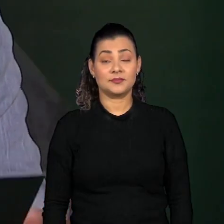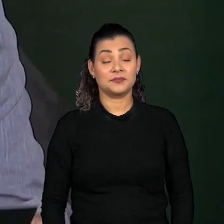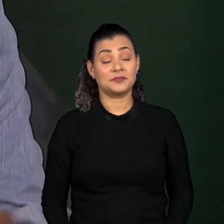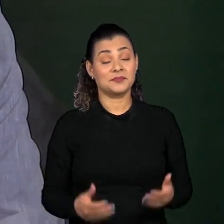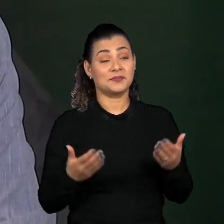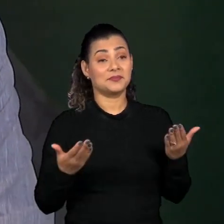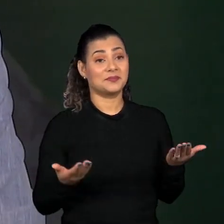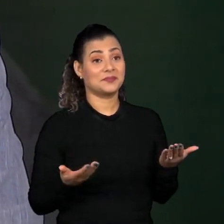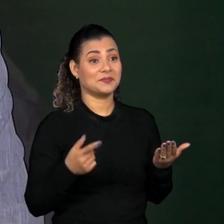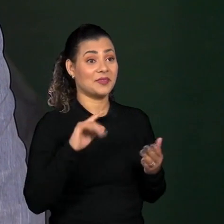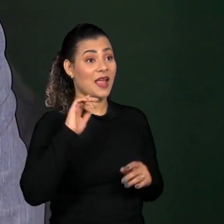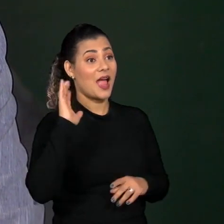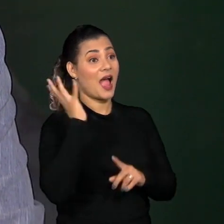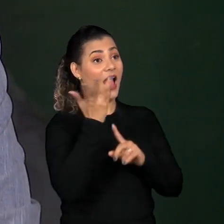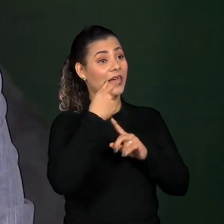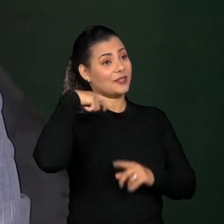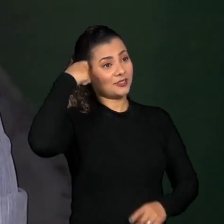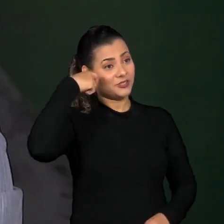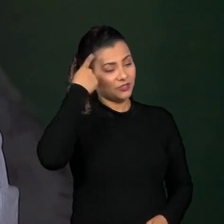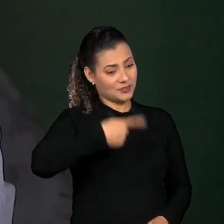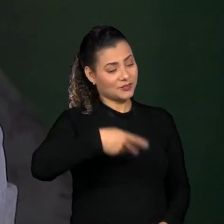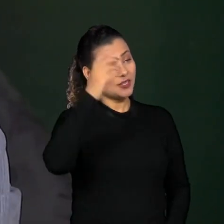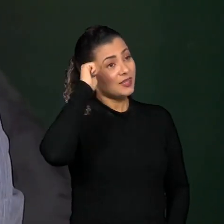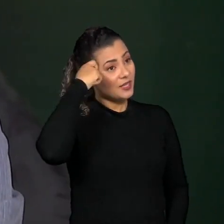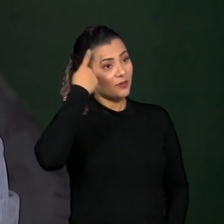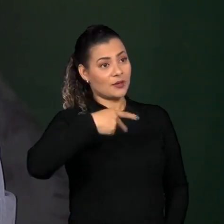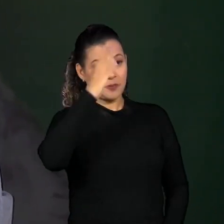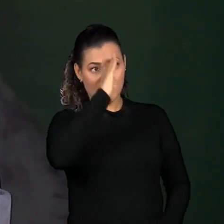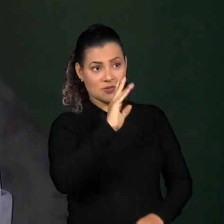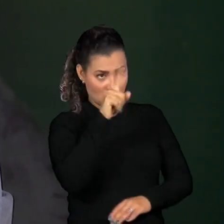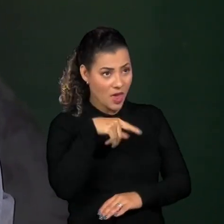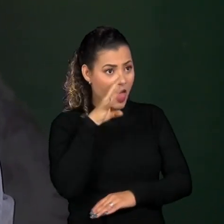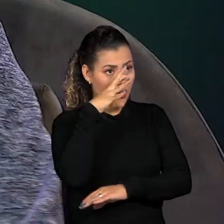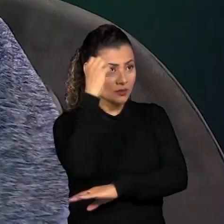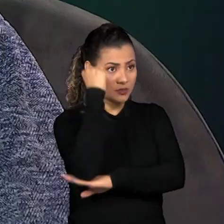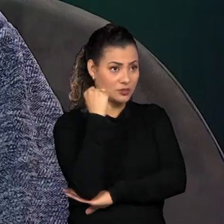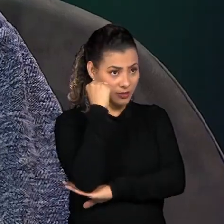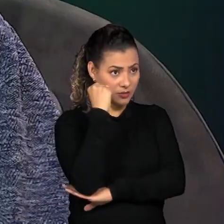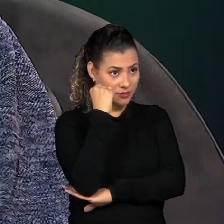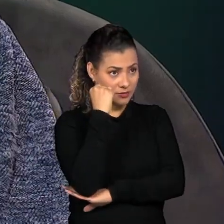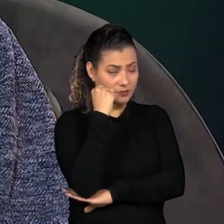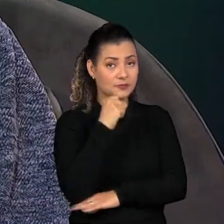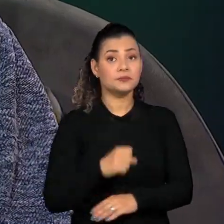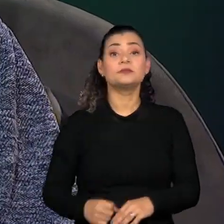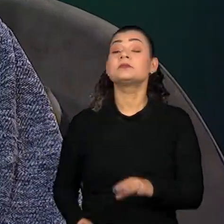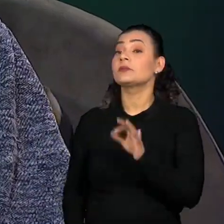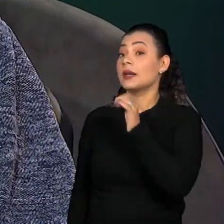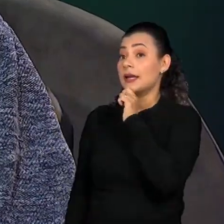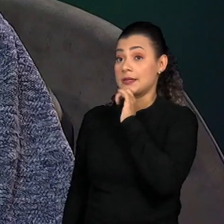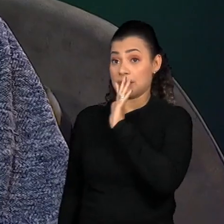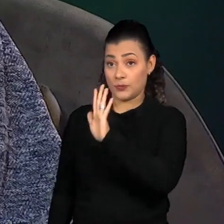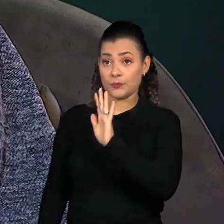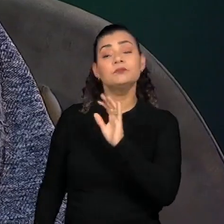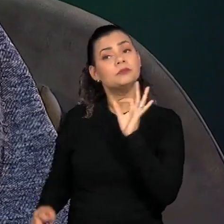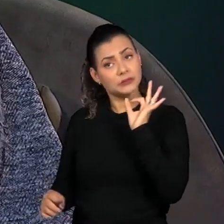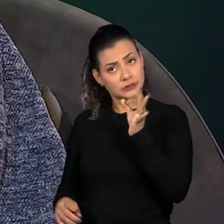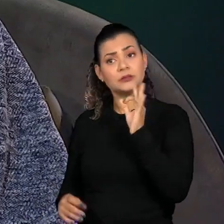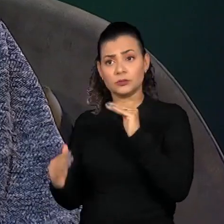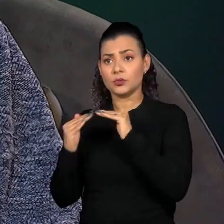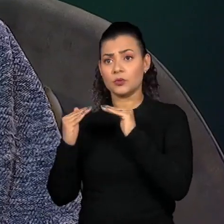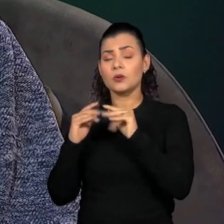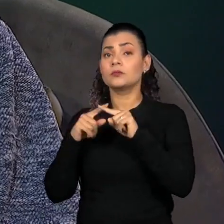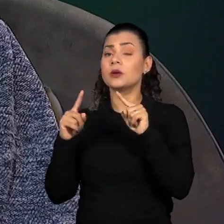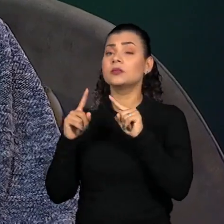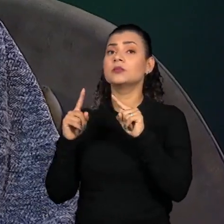Paulo, ser artista negro no Brasil hoje ainda é um ato de resistência? Olha, por exemplo, eu acho que sim. E também ser médico,